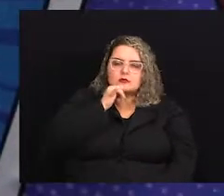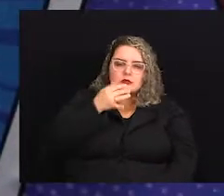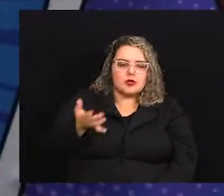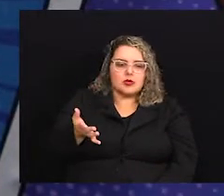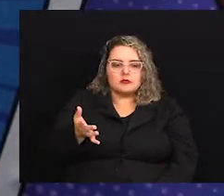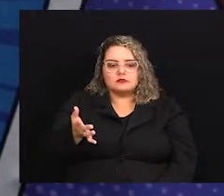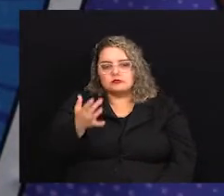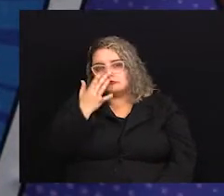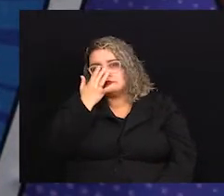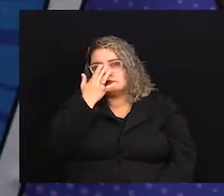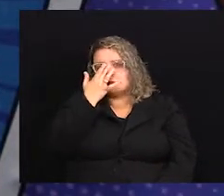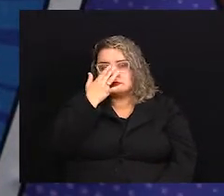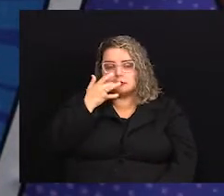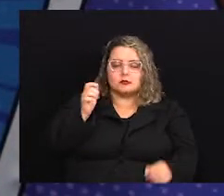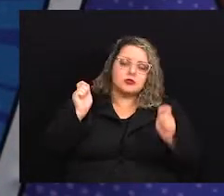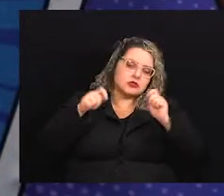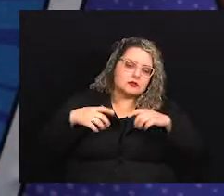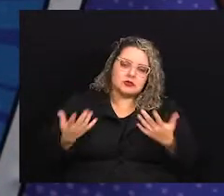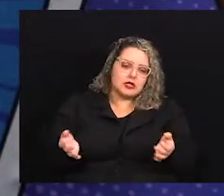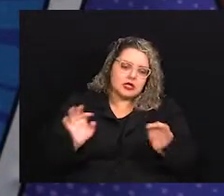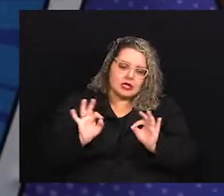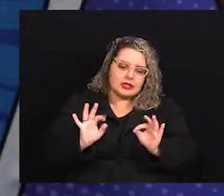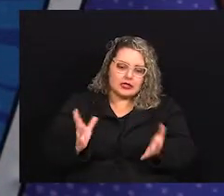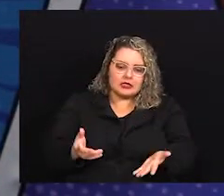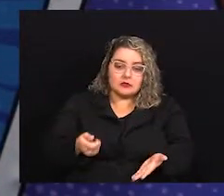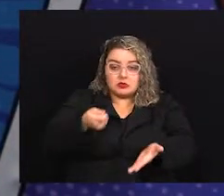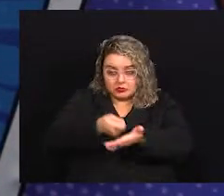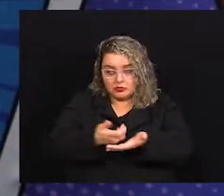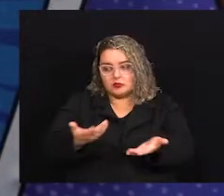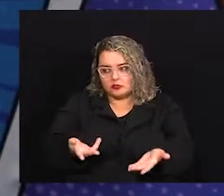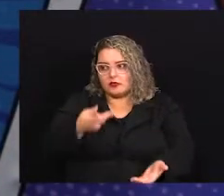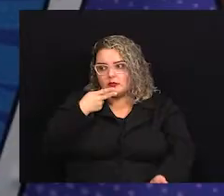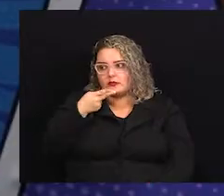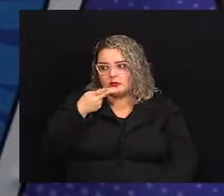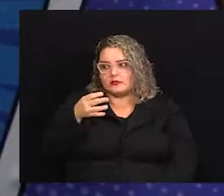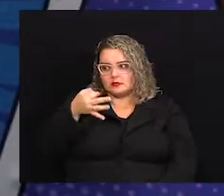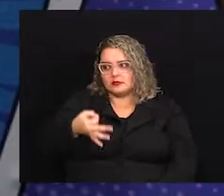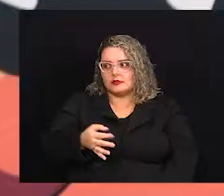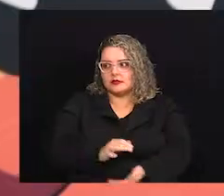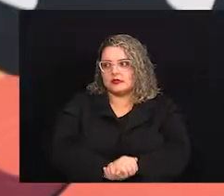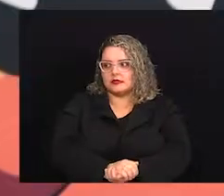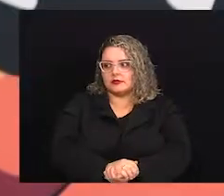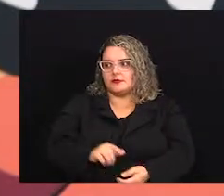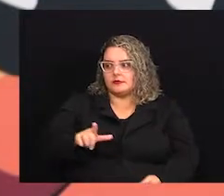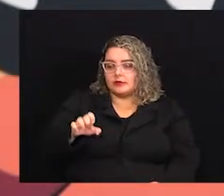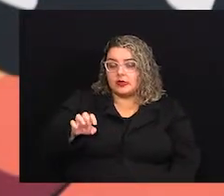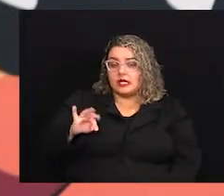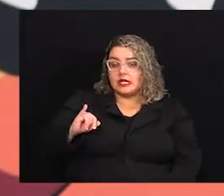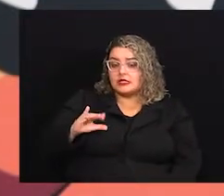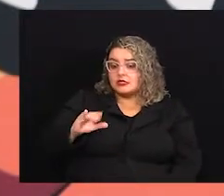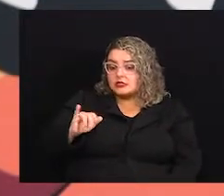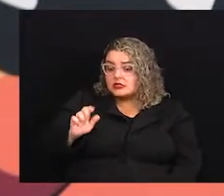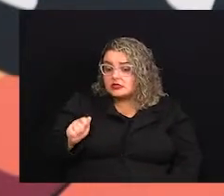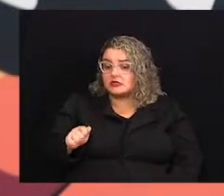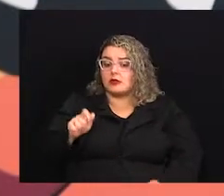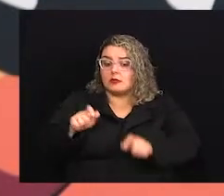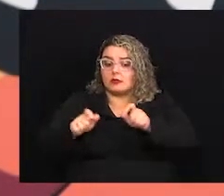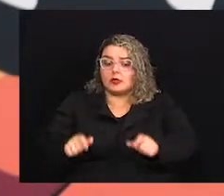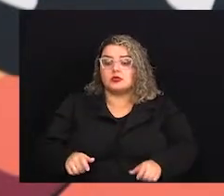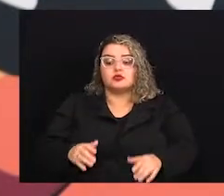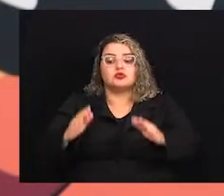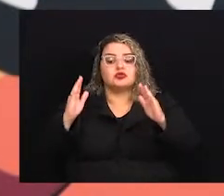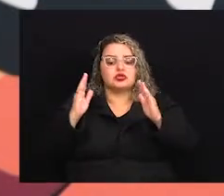por enquanto são só possibilidades, né? Nada que a gente possa contar como certo. Letícia, o pessoal de casa que